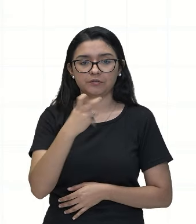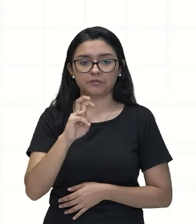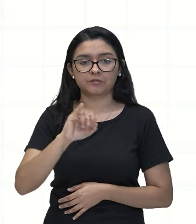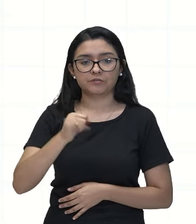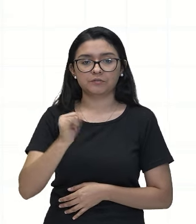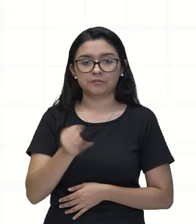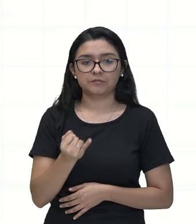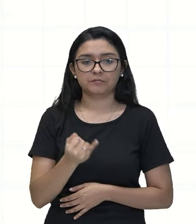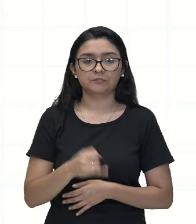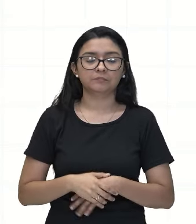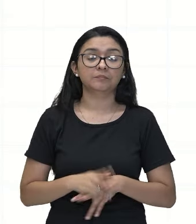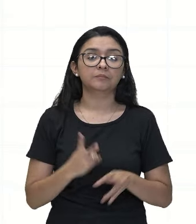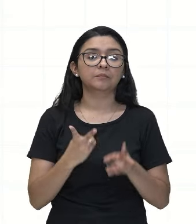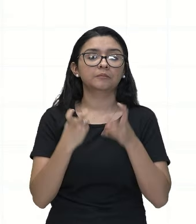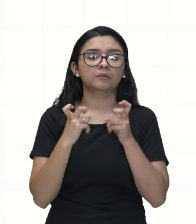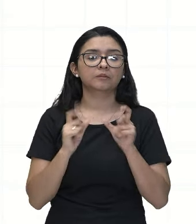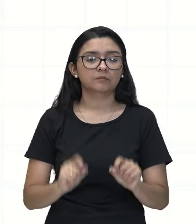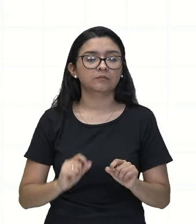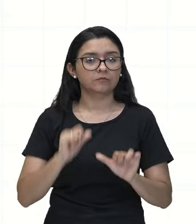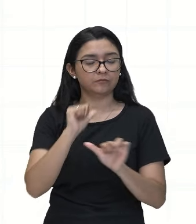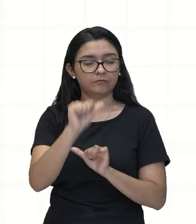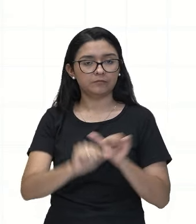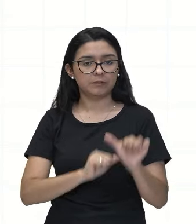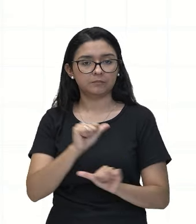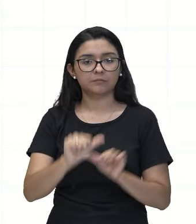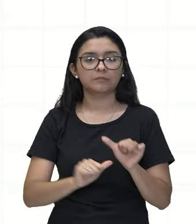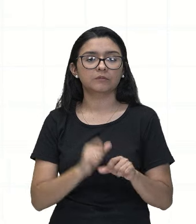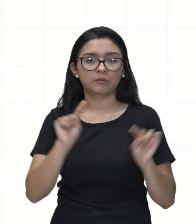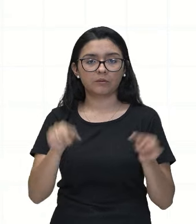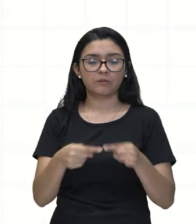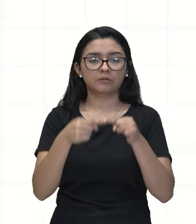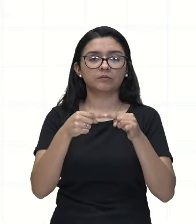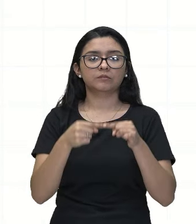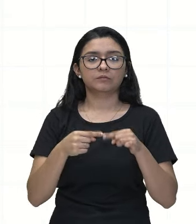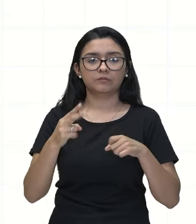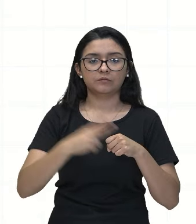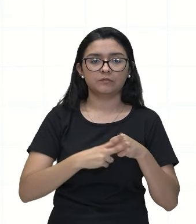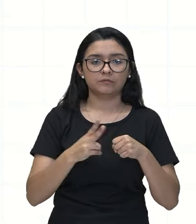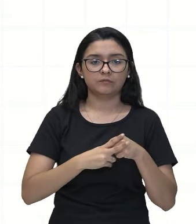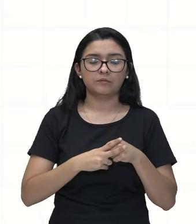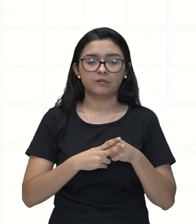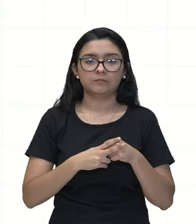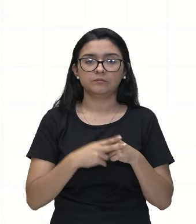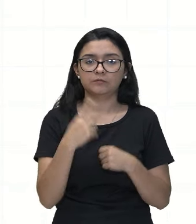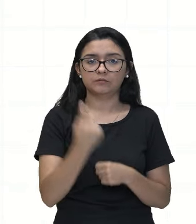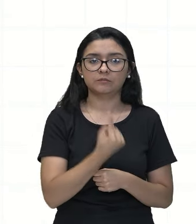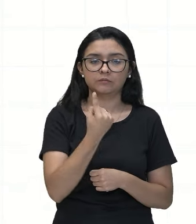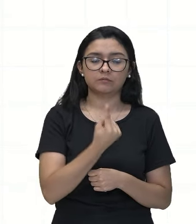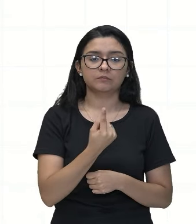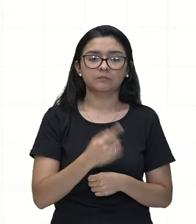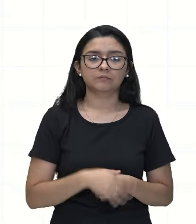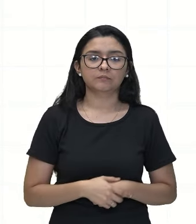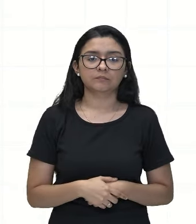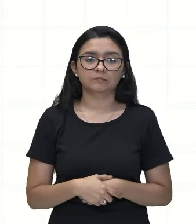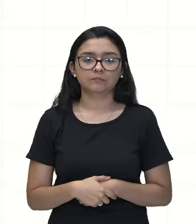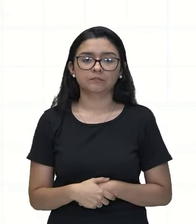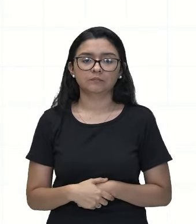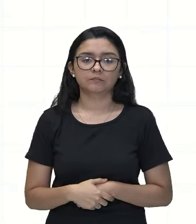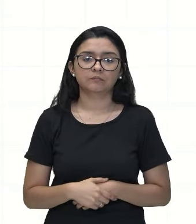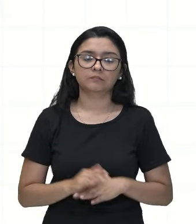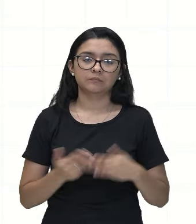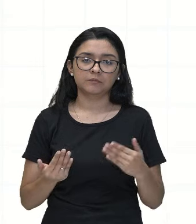Janeiro Observe que vai mudar a concordância o verbo fica no singular Tá mesmo que eu